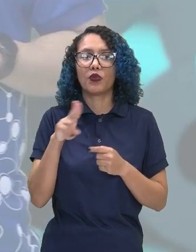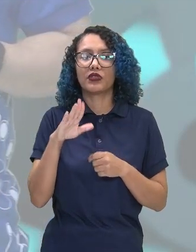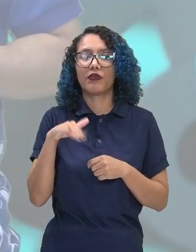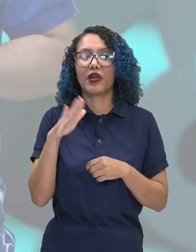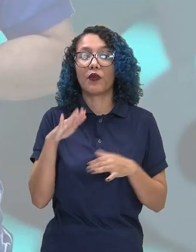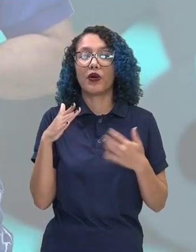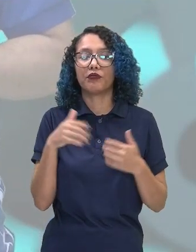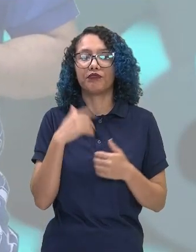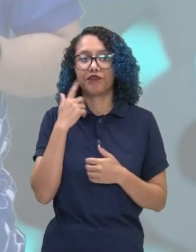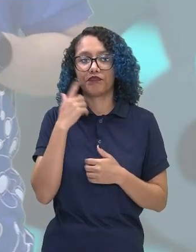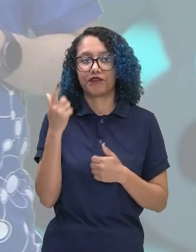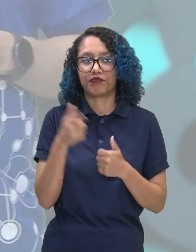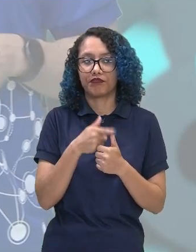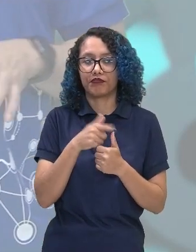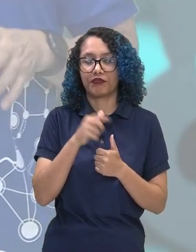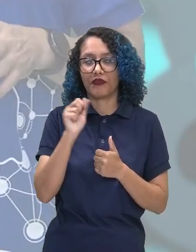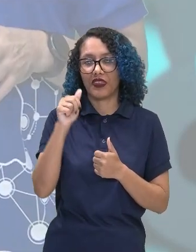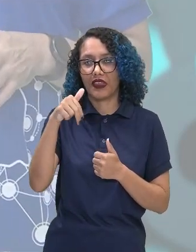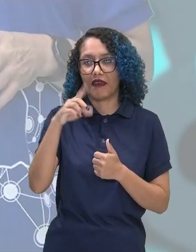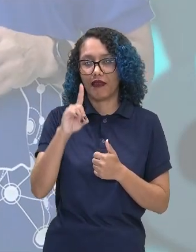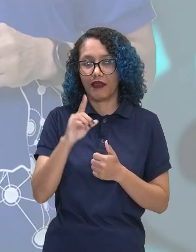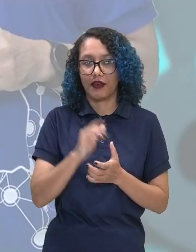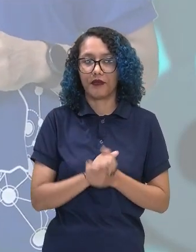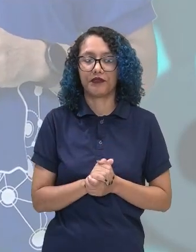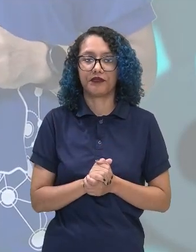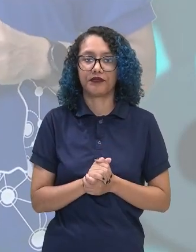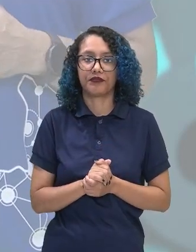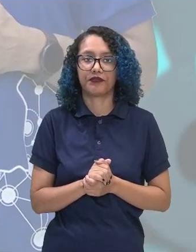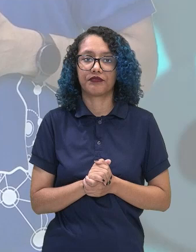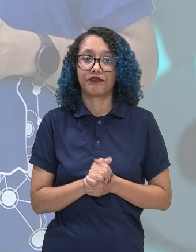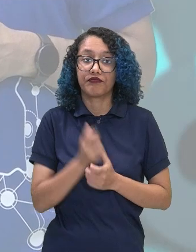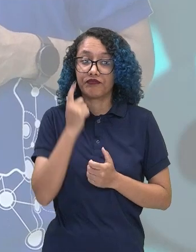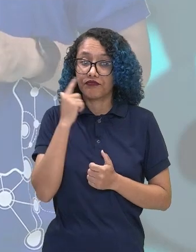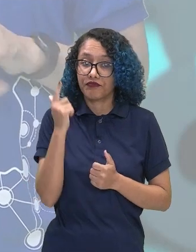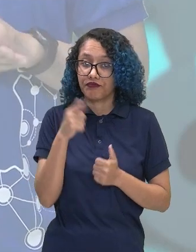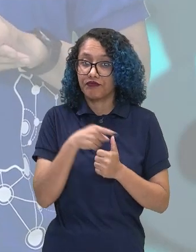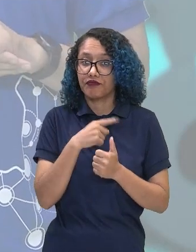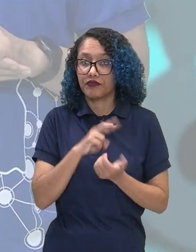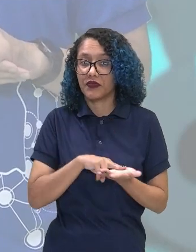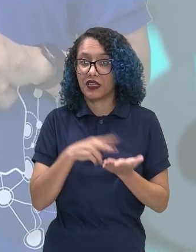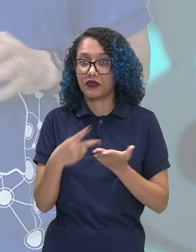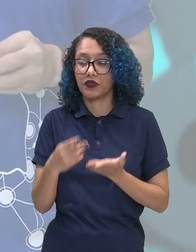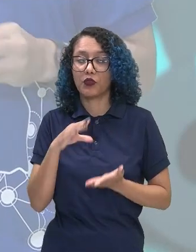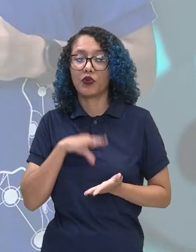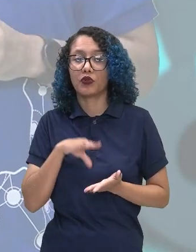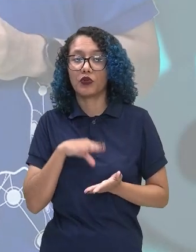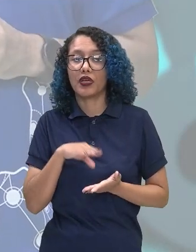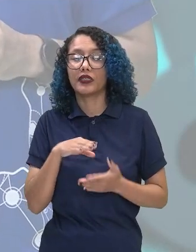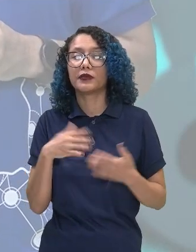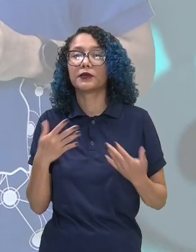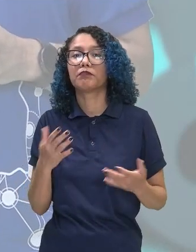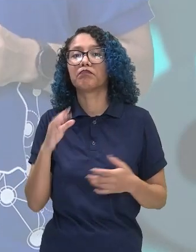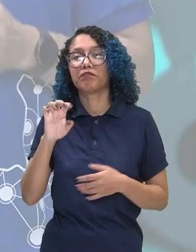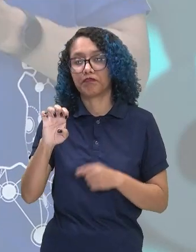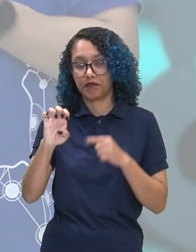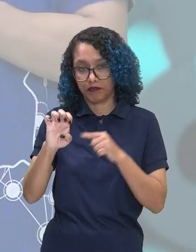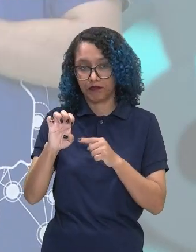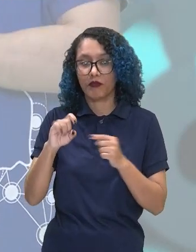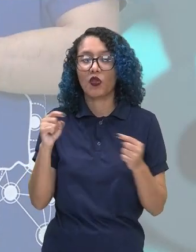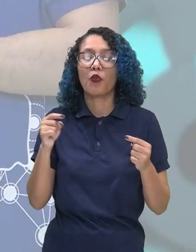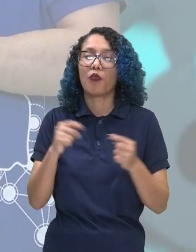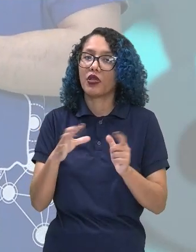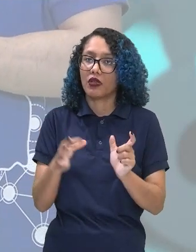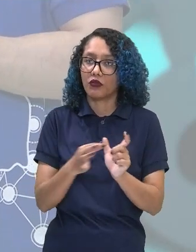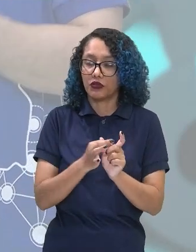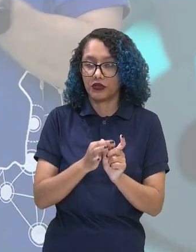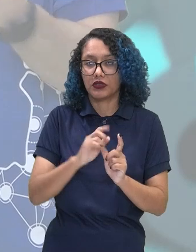pela mais comum, que é and. A conjunção and, cuja tradução é e, é uma conjunção aditiva, na língua